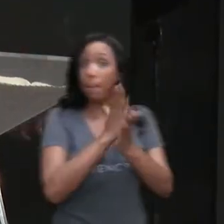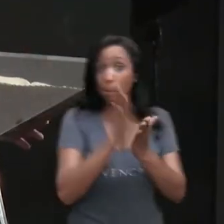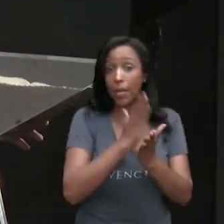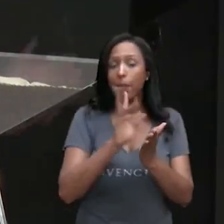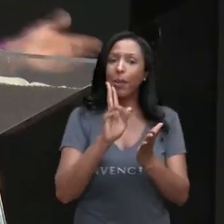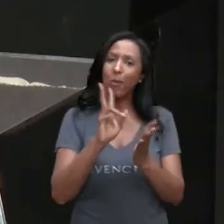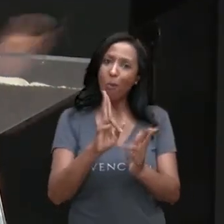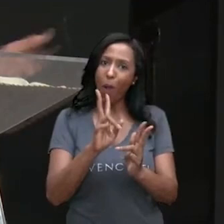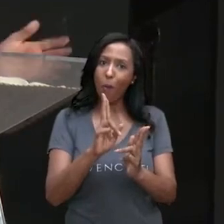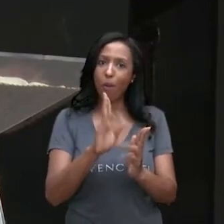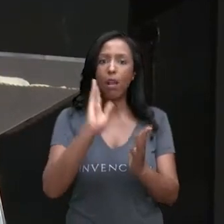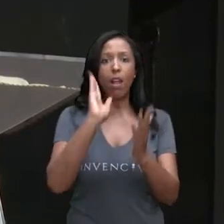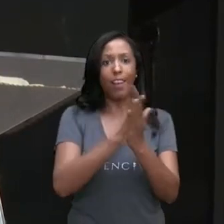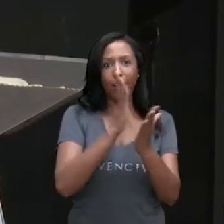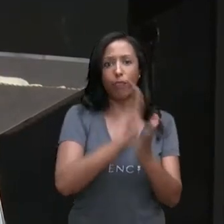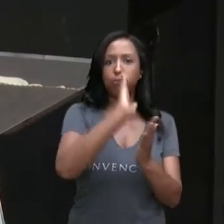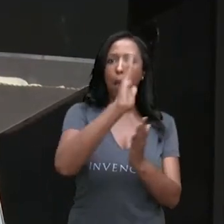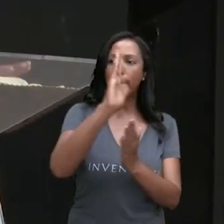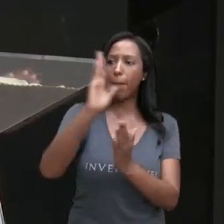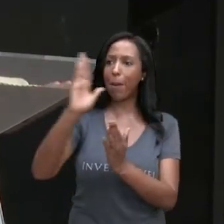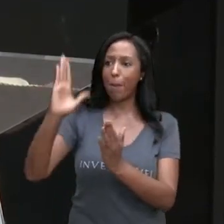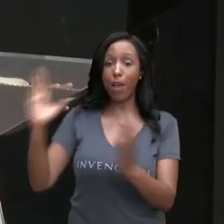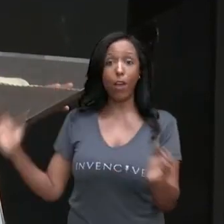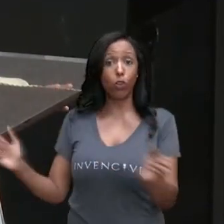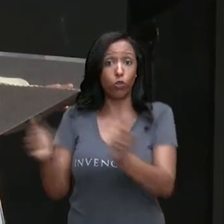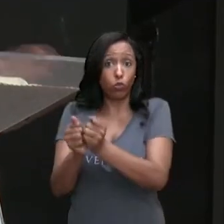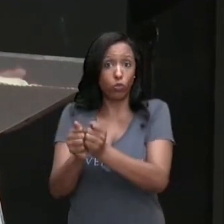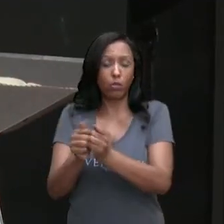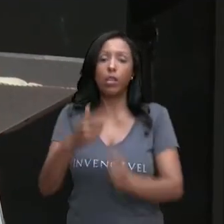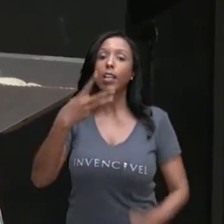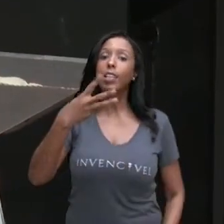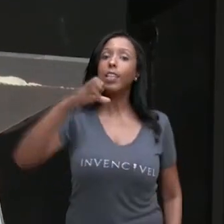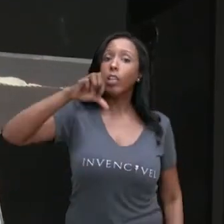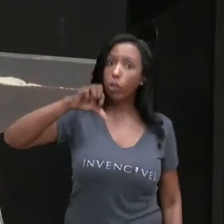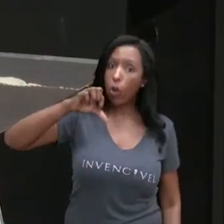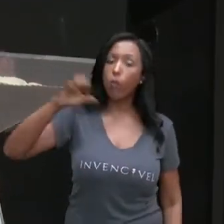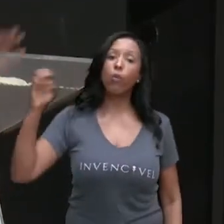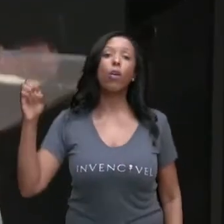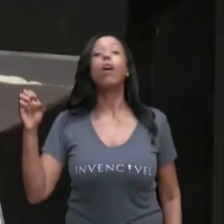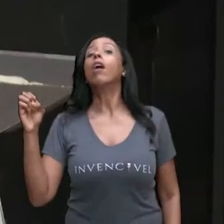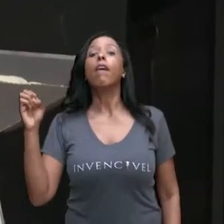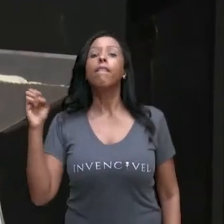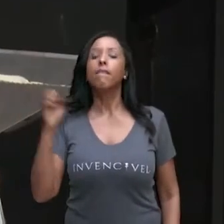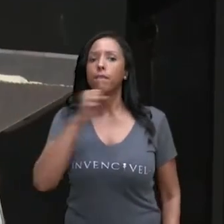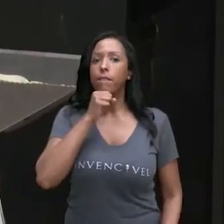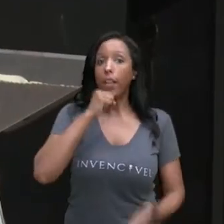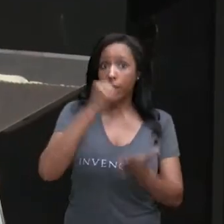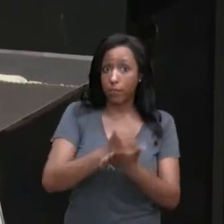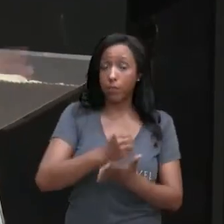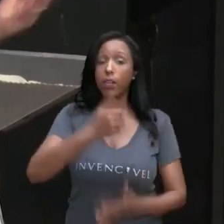isso, biblioteca, coleção de livros. São 39 no Velho Testamento, 27 no Novo Testamento, totalizando 66